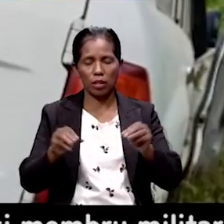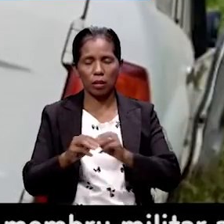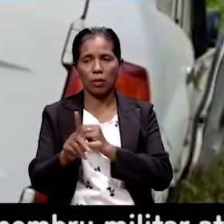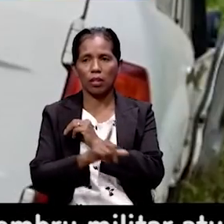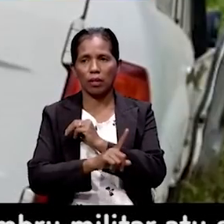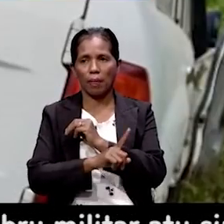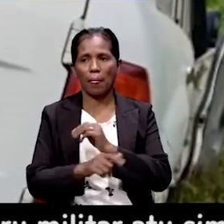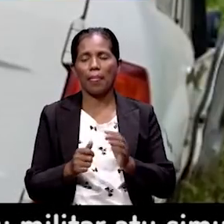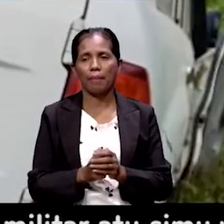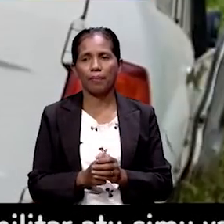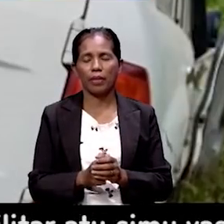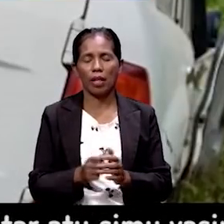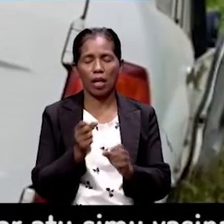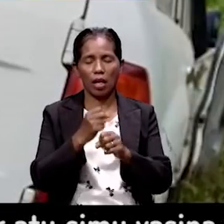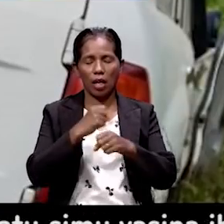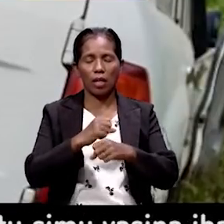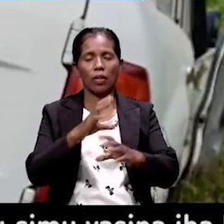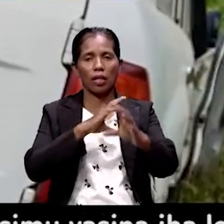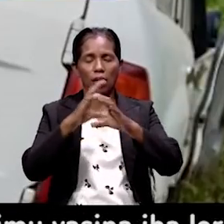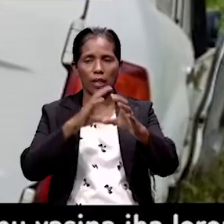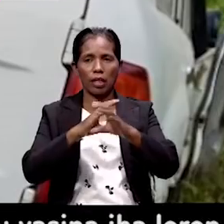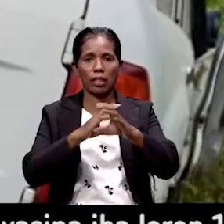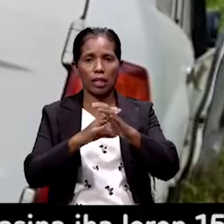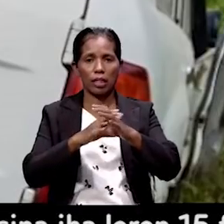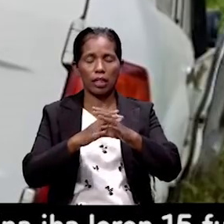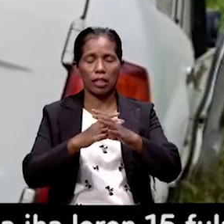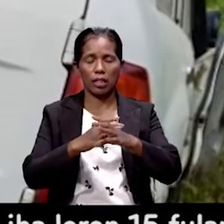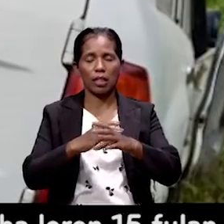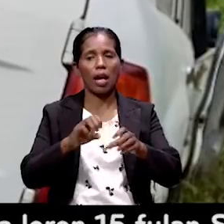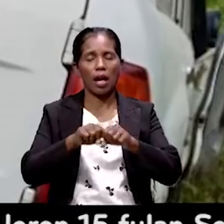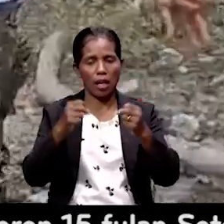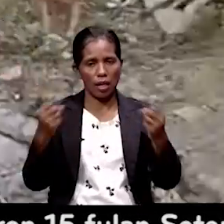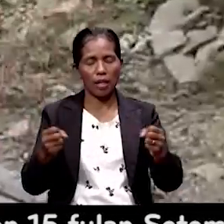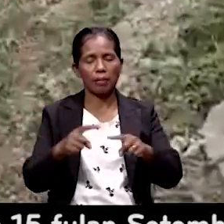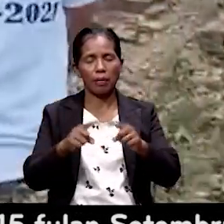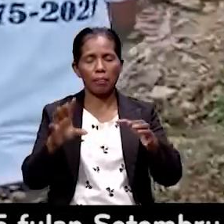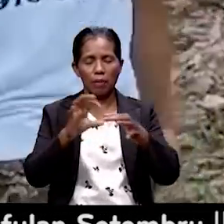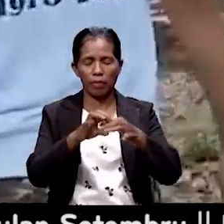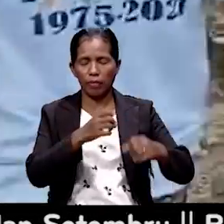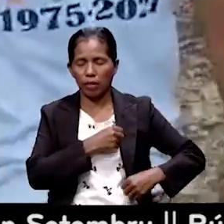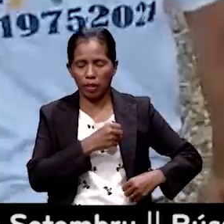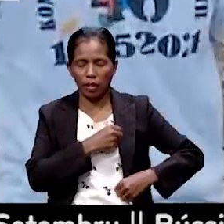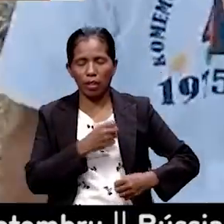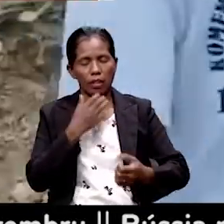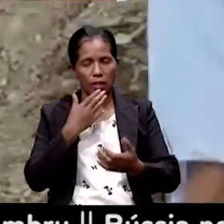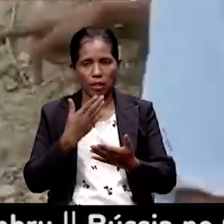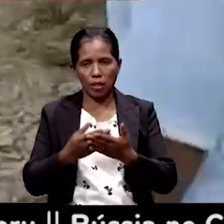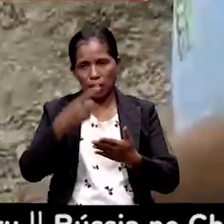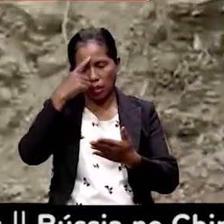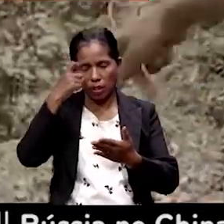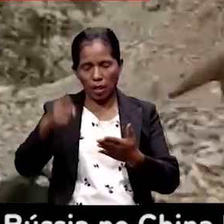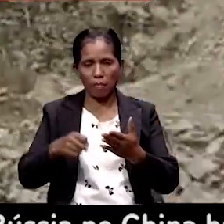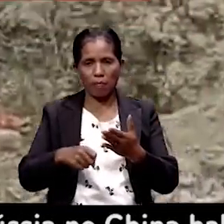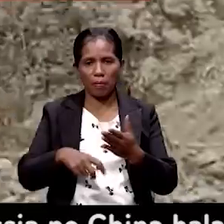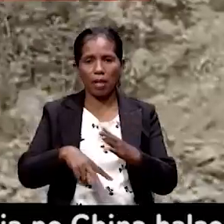Husi acidente refere resulta kereta nia vidru kotu krahung mabe membru FFD Teli sira nia kondisaun dia kela tambah aksoit sai